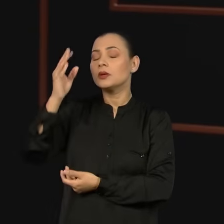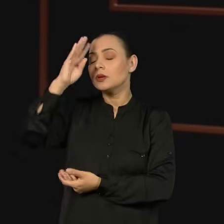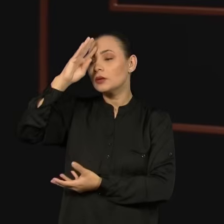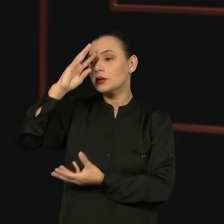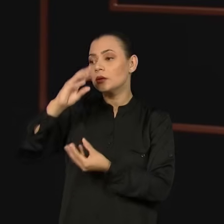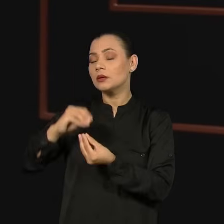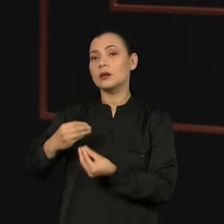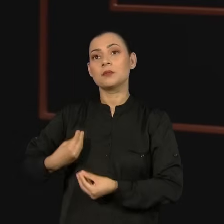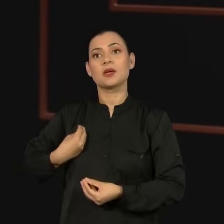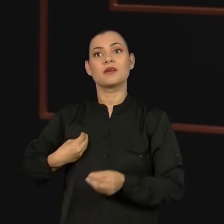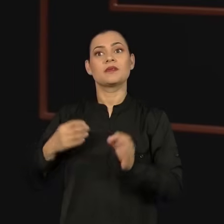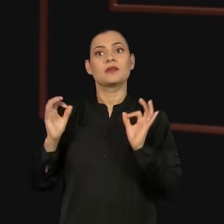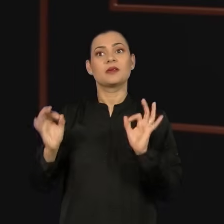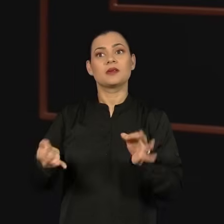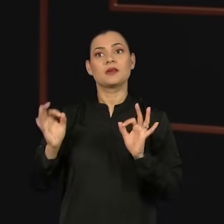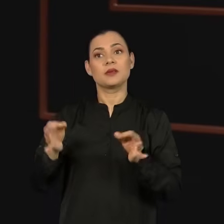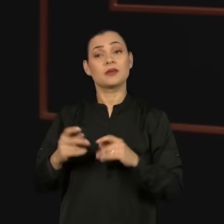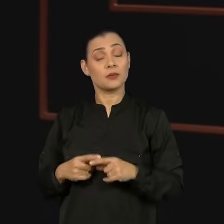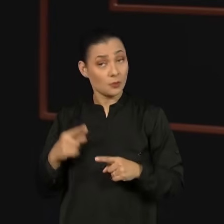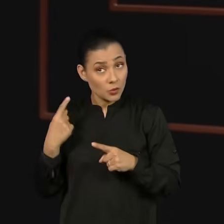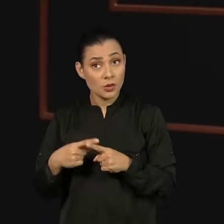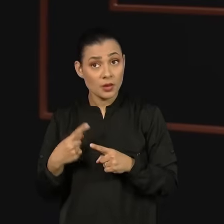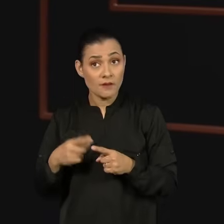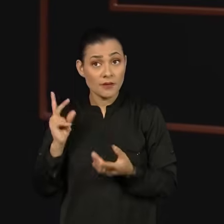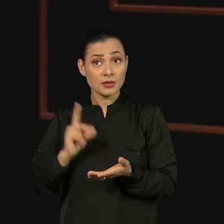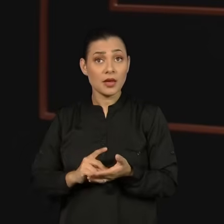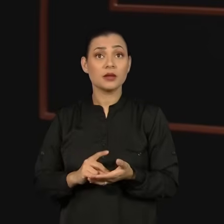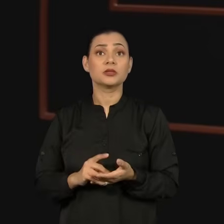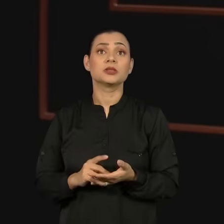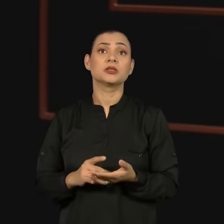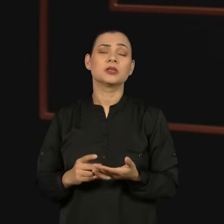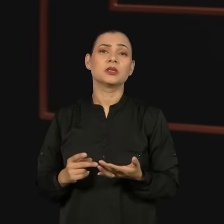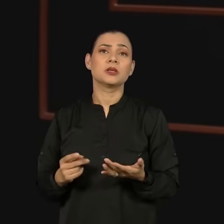vida, porque desde então, olha,